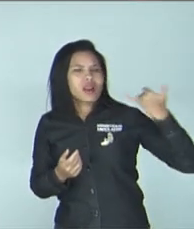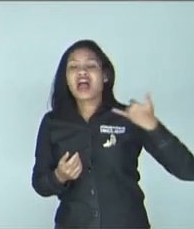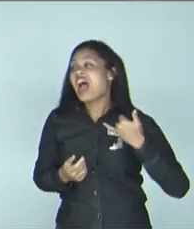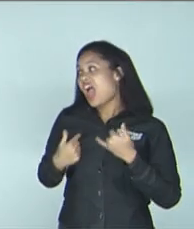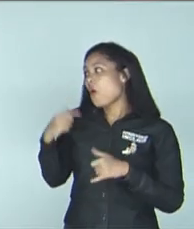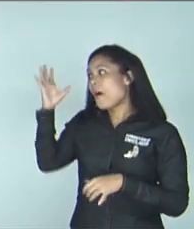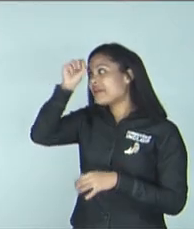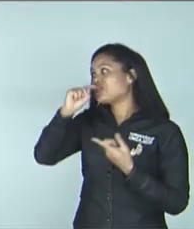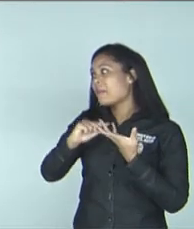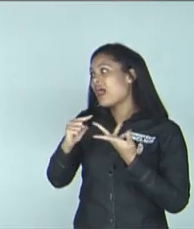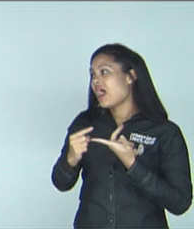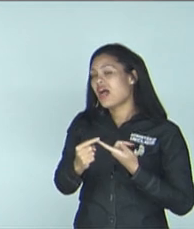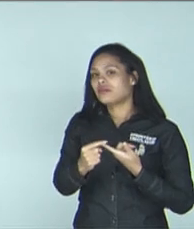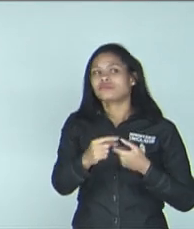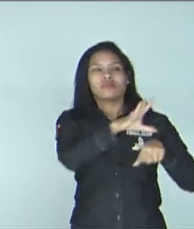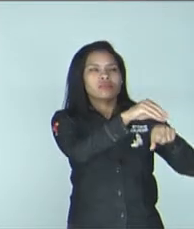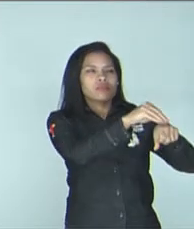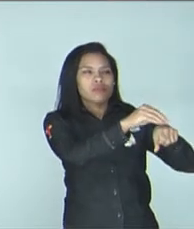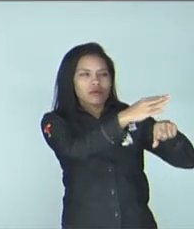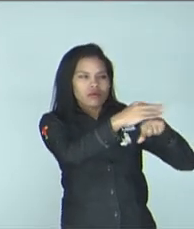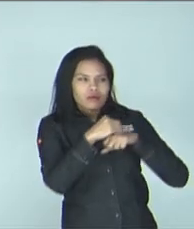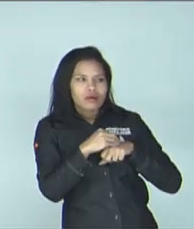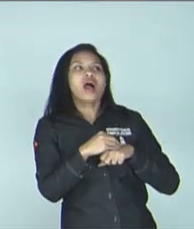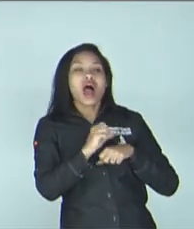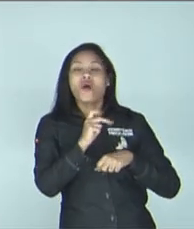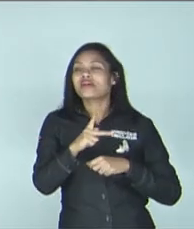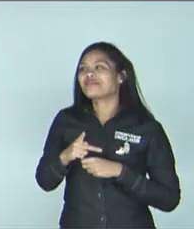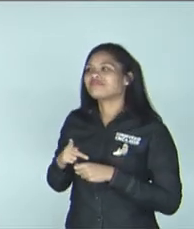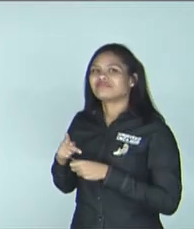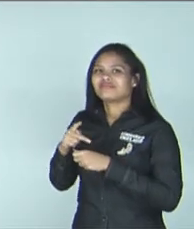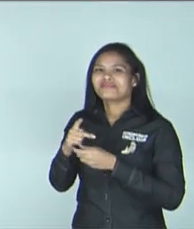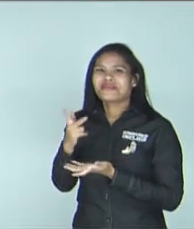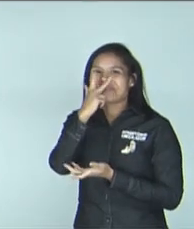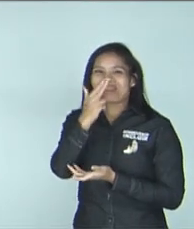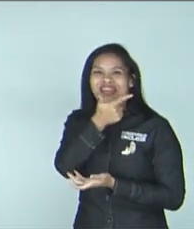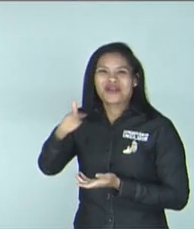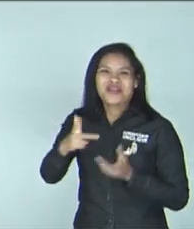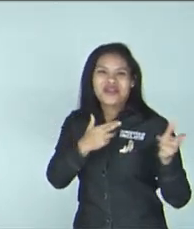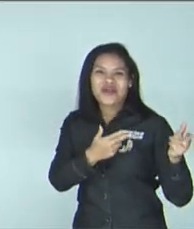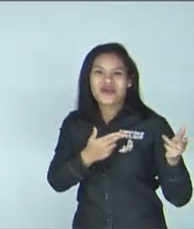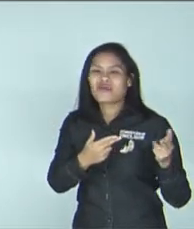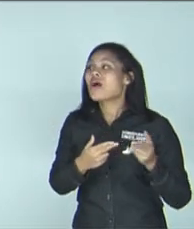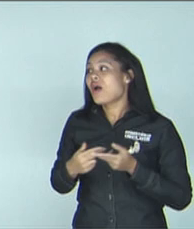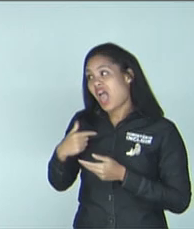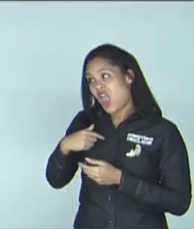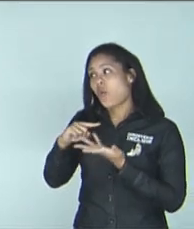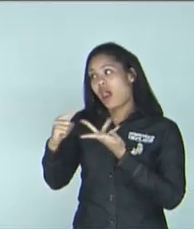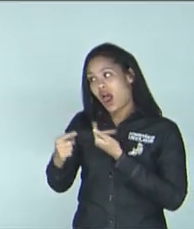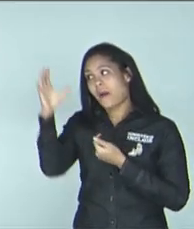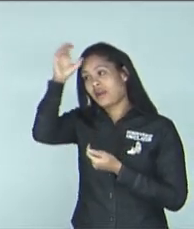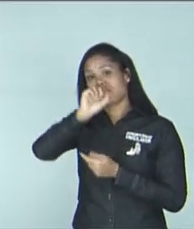tá sendo uma maritaca tá sendo um papagaio repetindo que os outros pensaram com você não é isso que eu quero